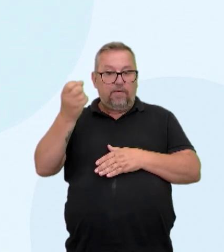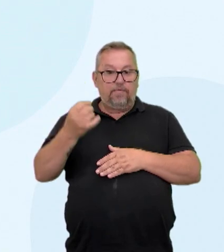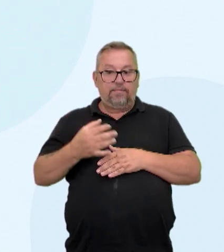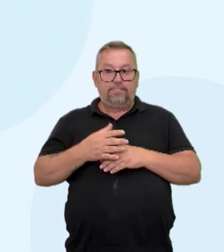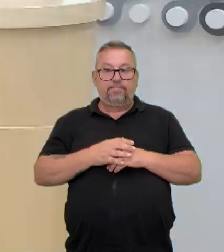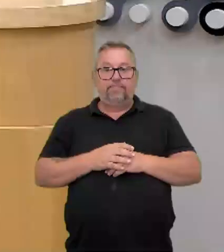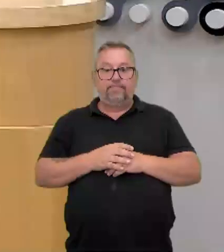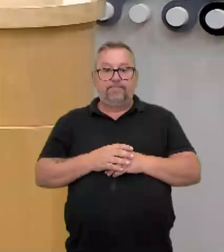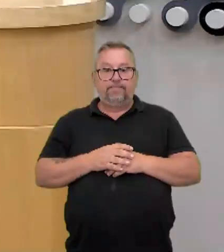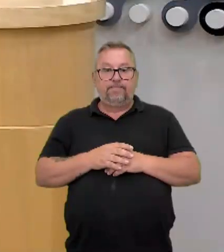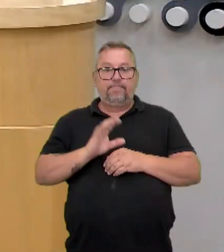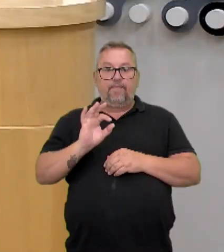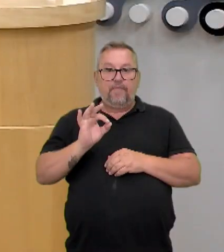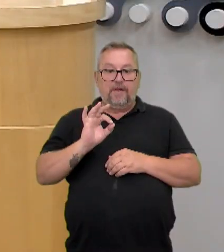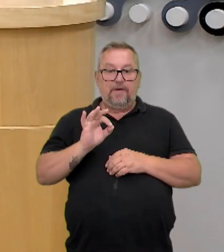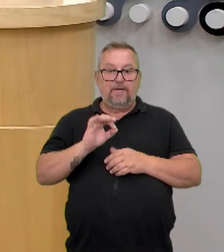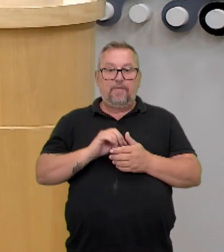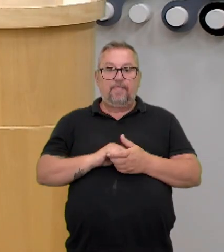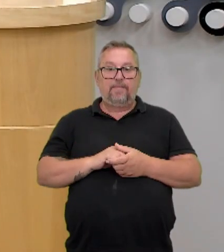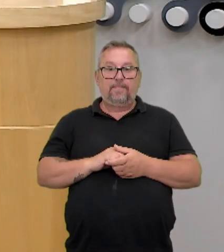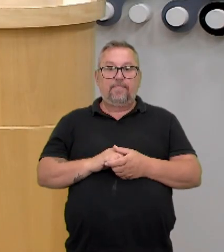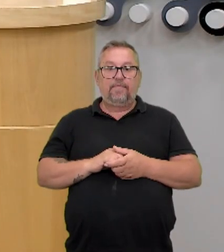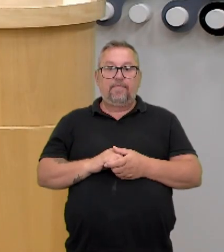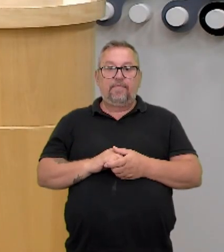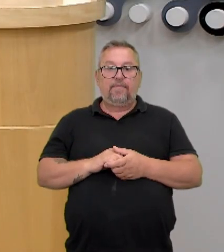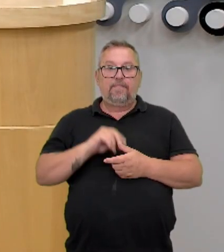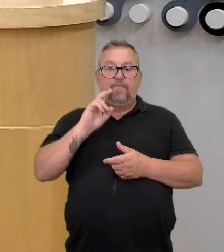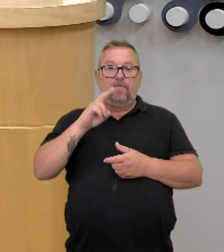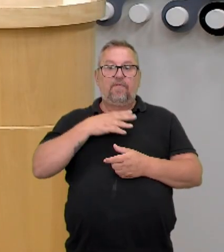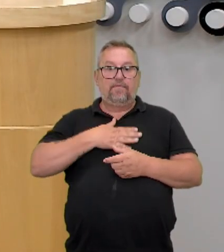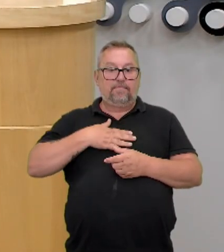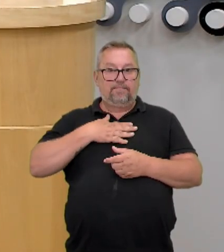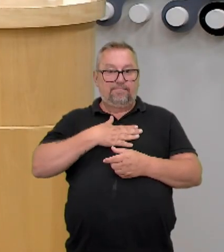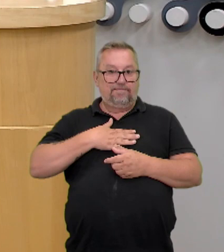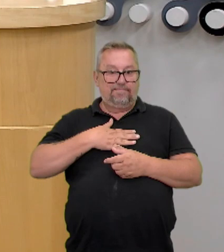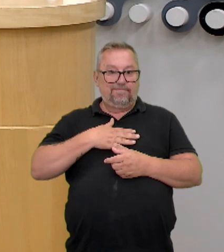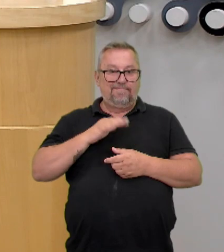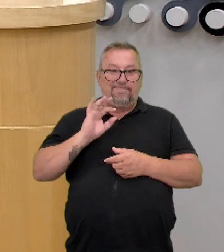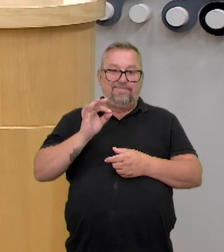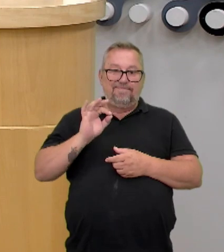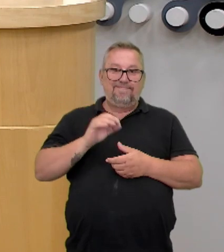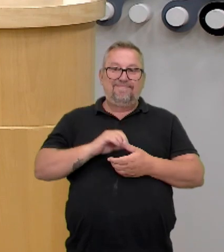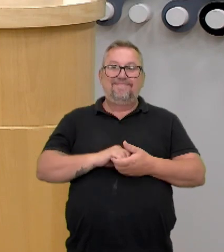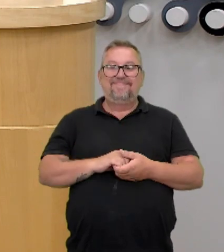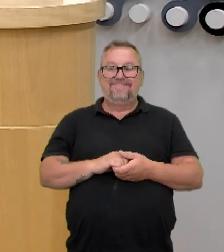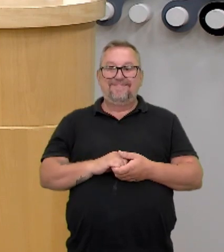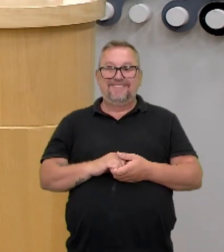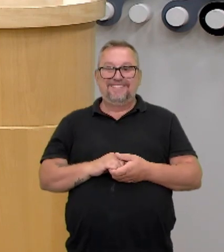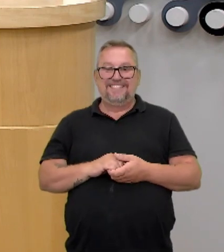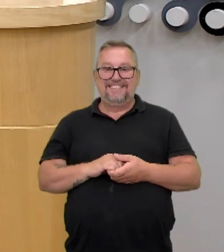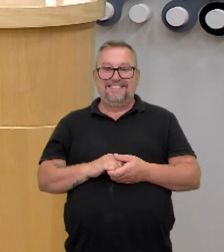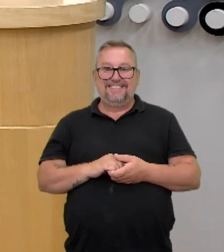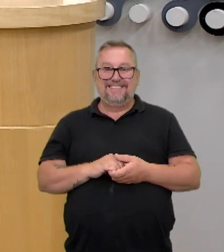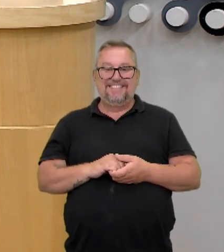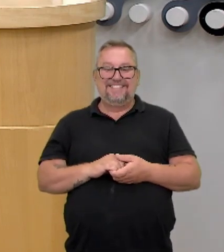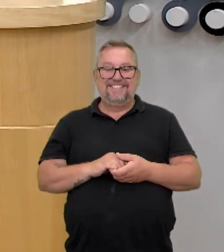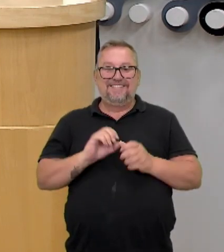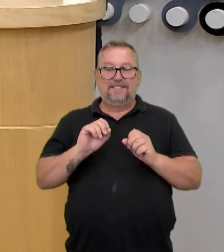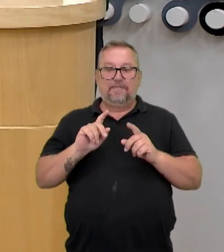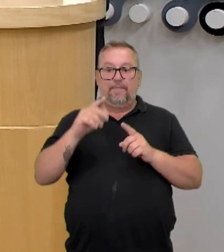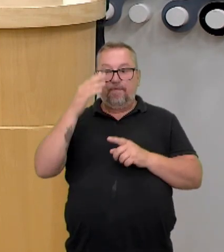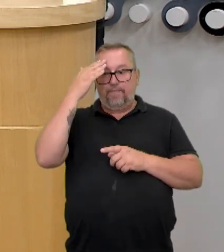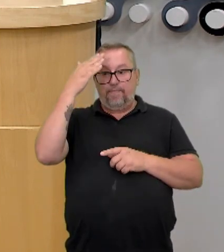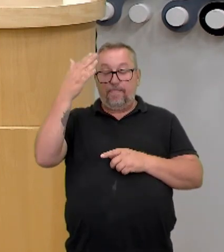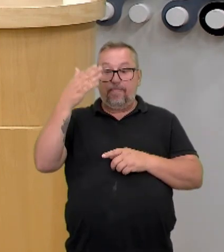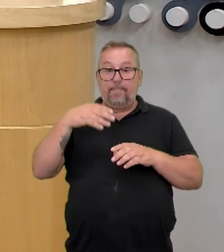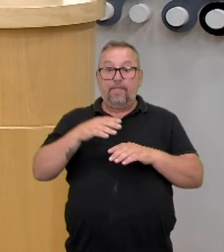meu protótipo, como ficou. Maravilha. E vamos ver se eles vão aprovar, se o professor Mauro vai aprovar também, que eu vou convidá-lo para vir aqui. Ok, gente?